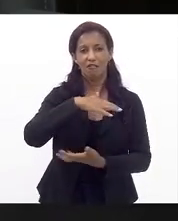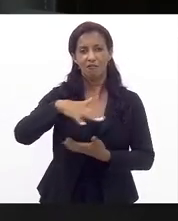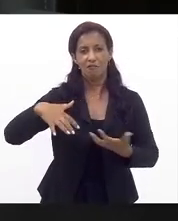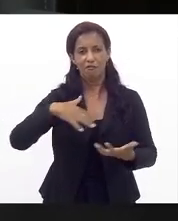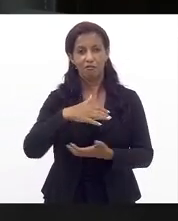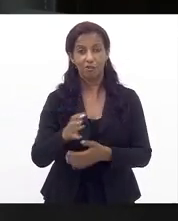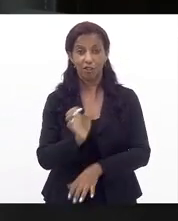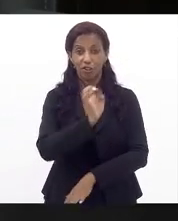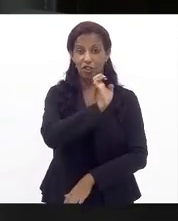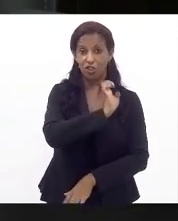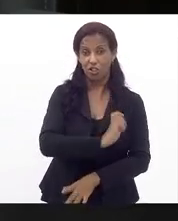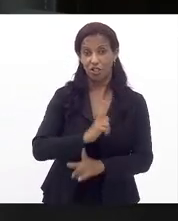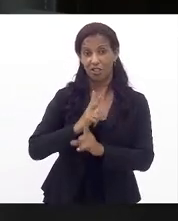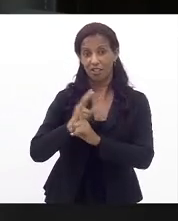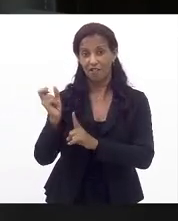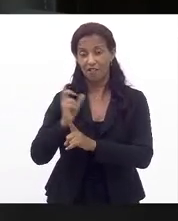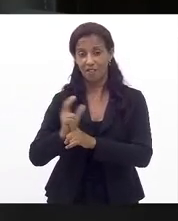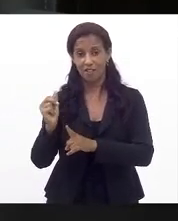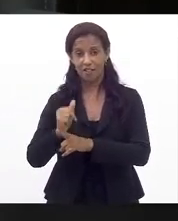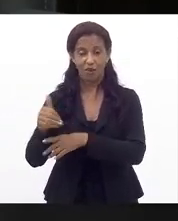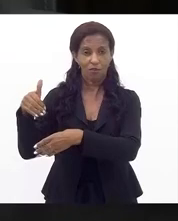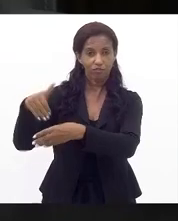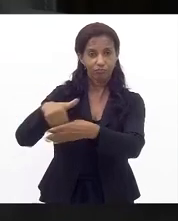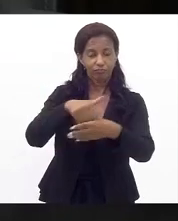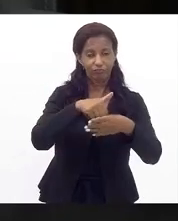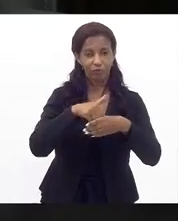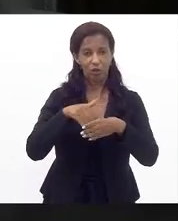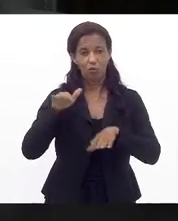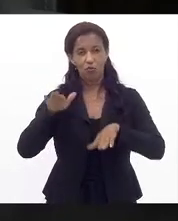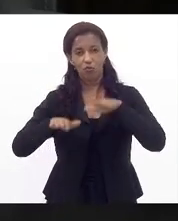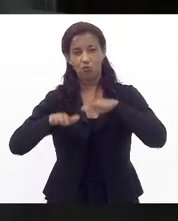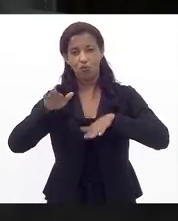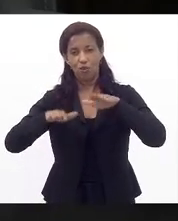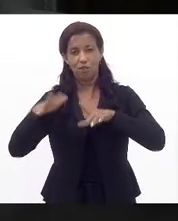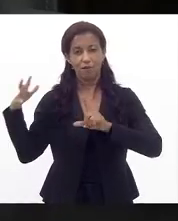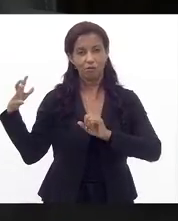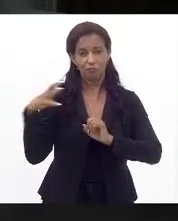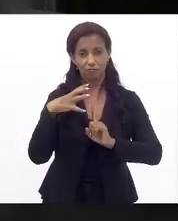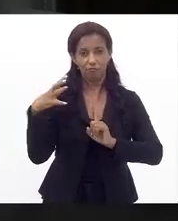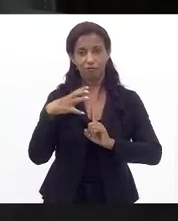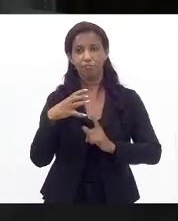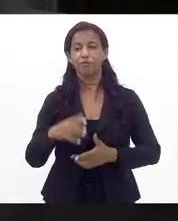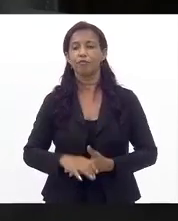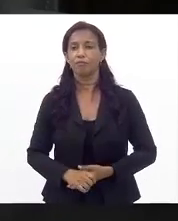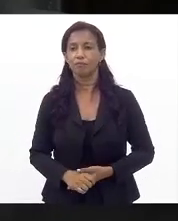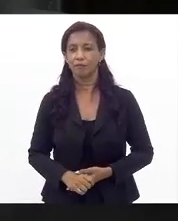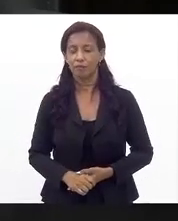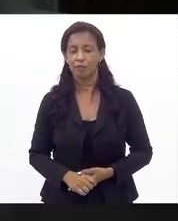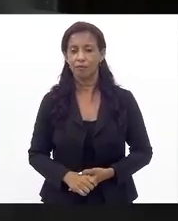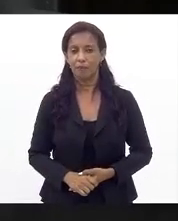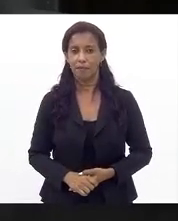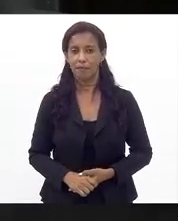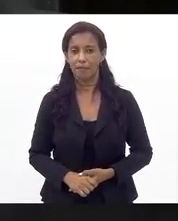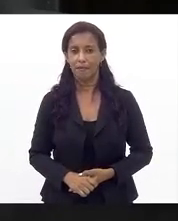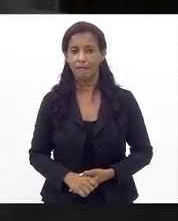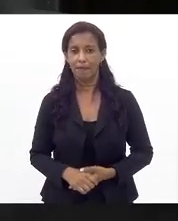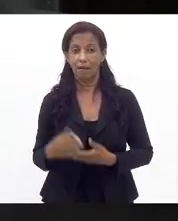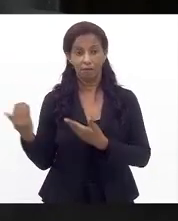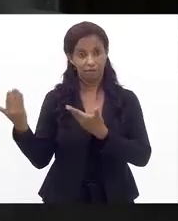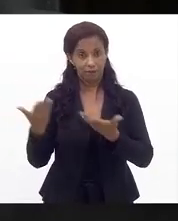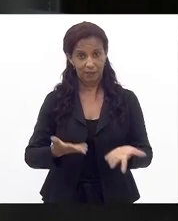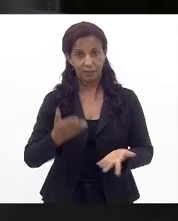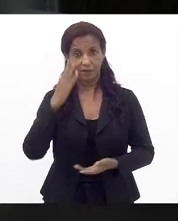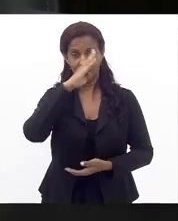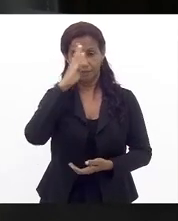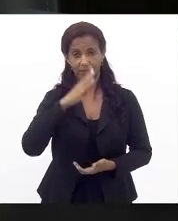de esquerda que venceu as eleições o nível de pressão trazendo para o Brasil